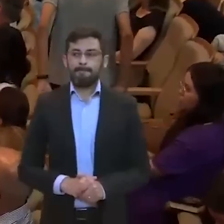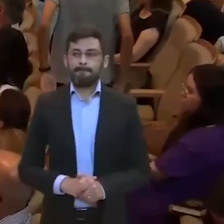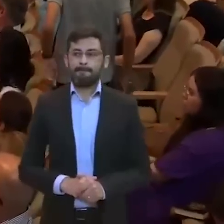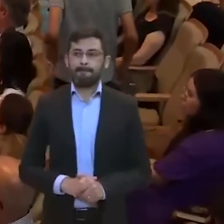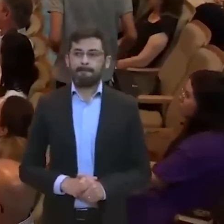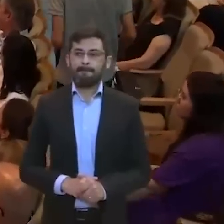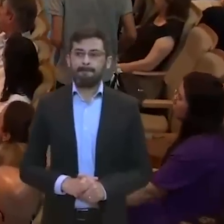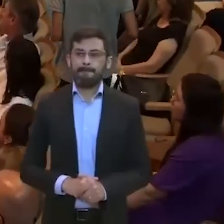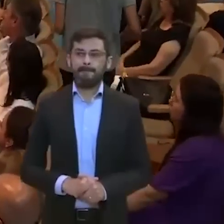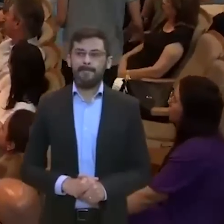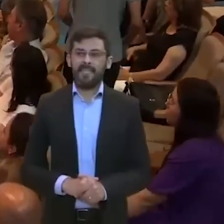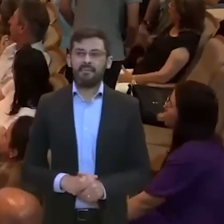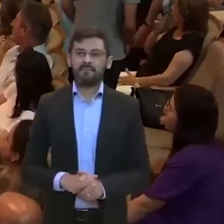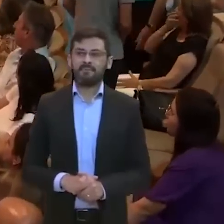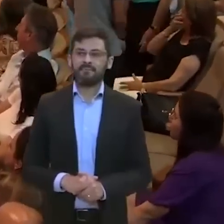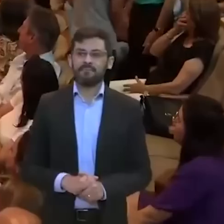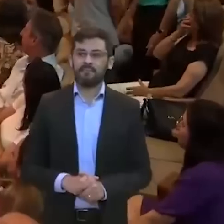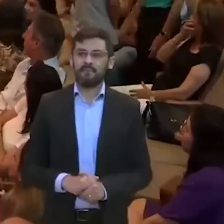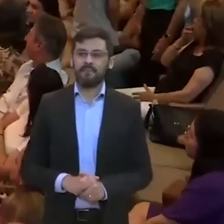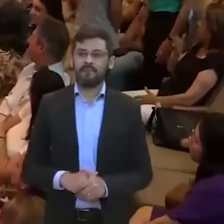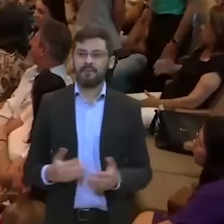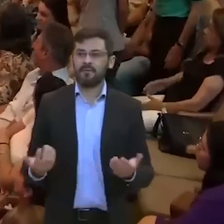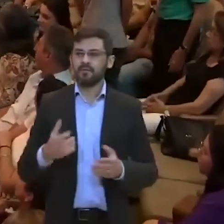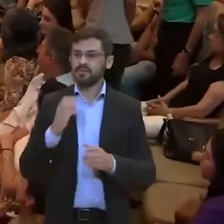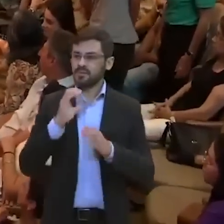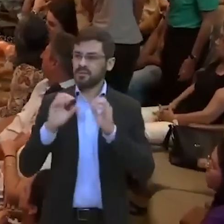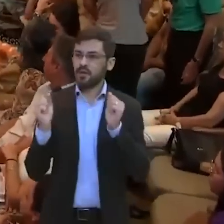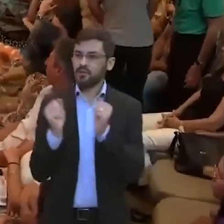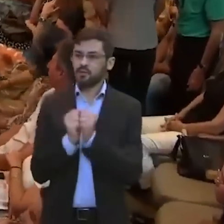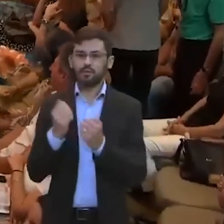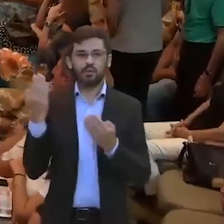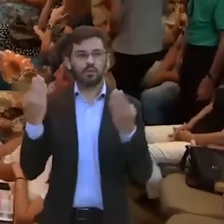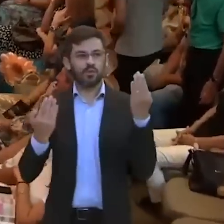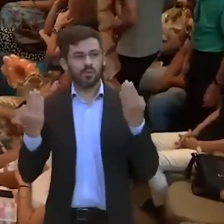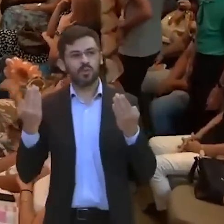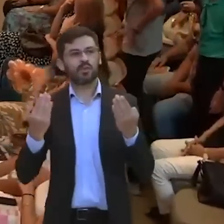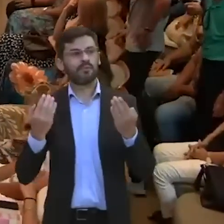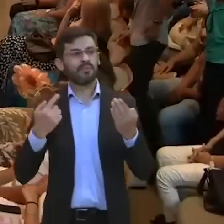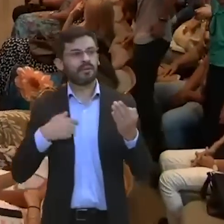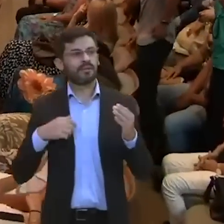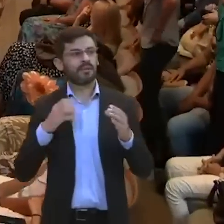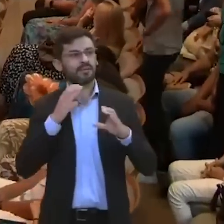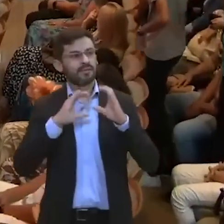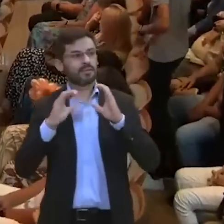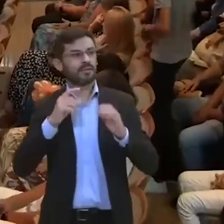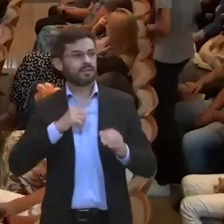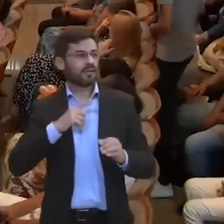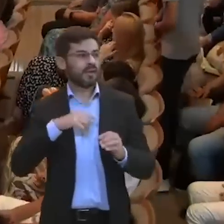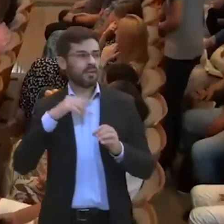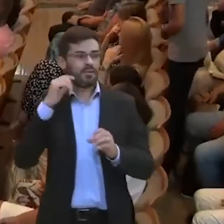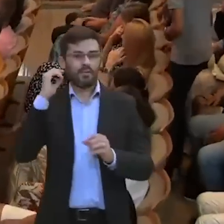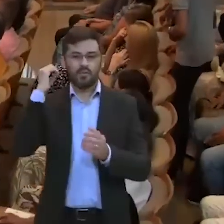Eu quero ver você cantando aqui com o coro, e você junto, essa canção: eu marquei um encontro com Deus.